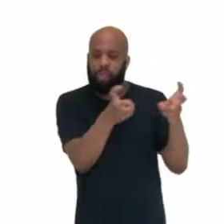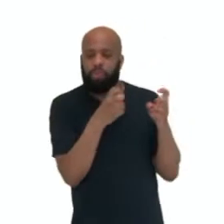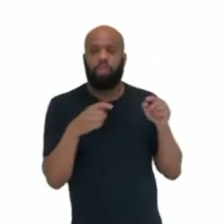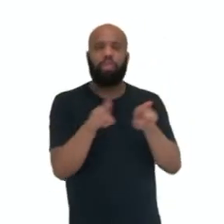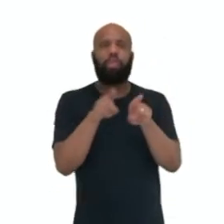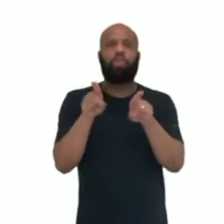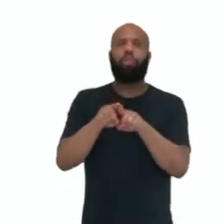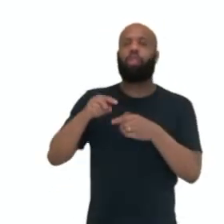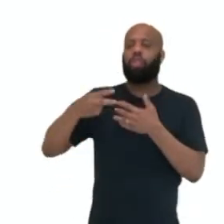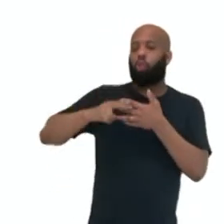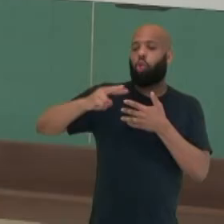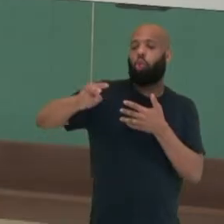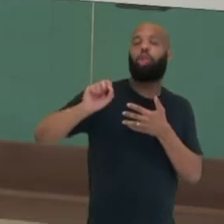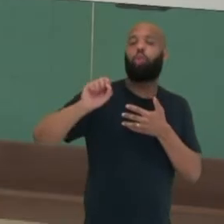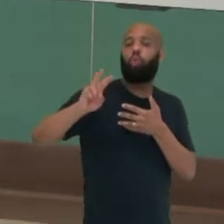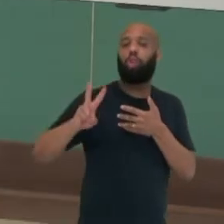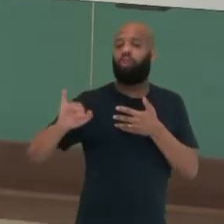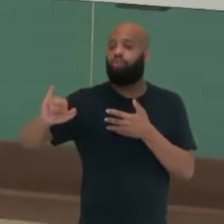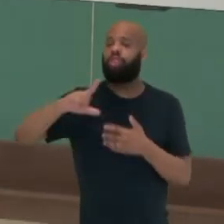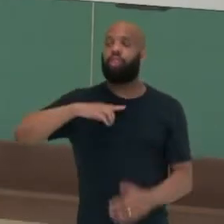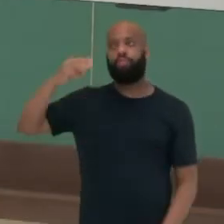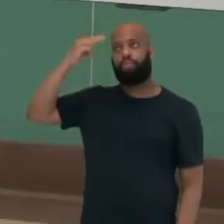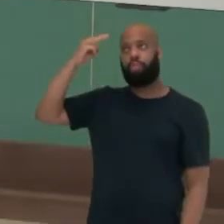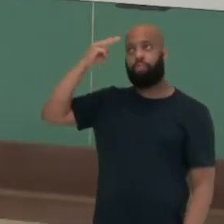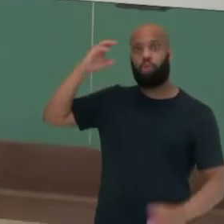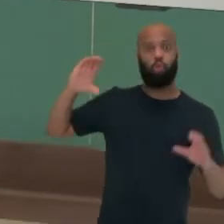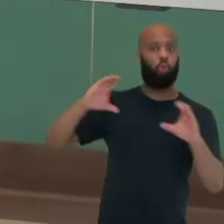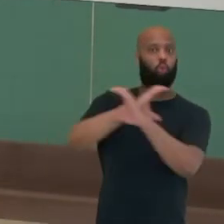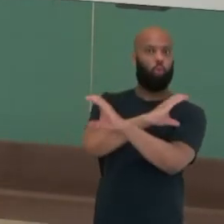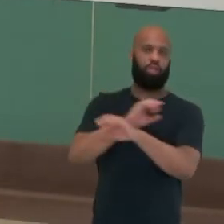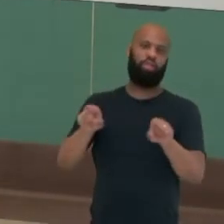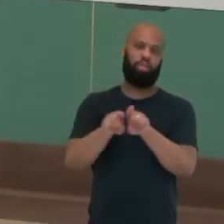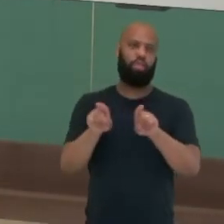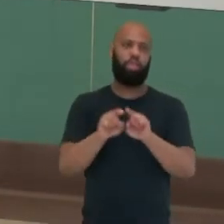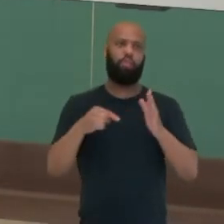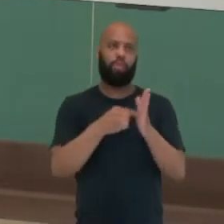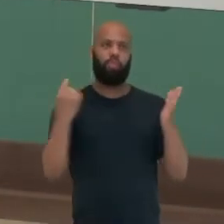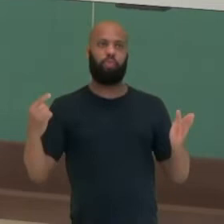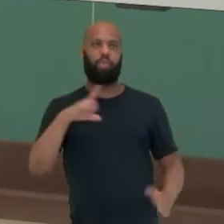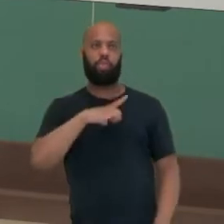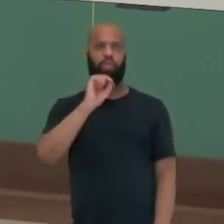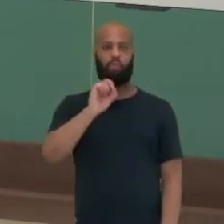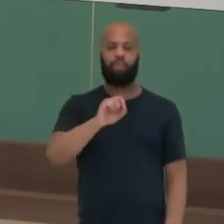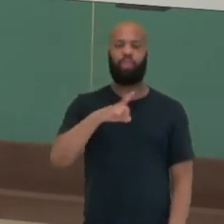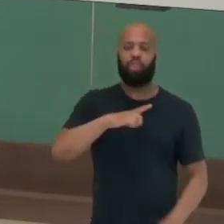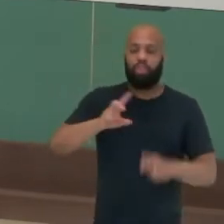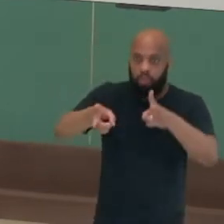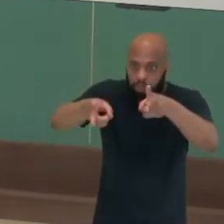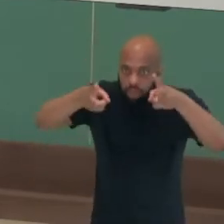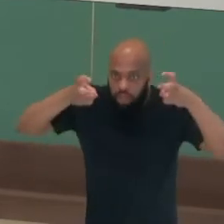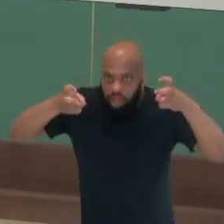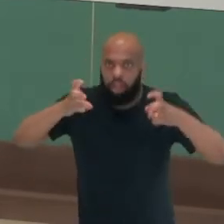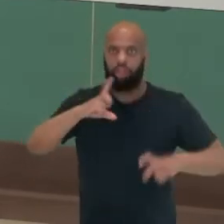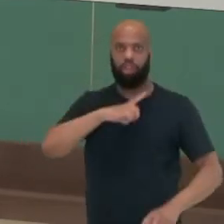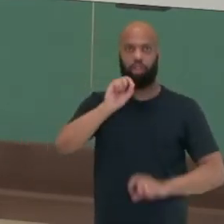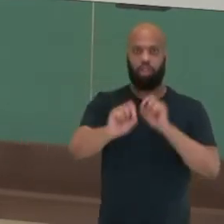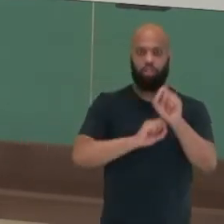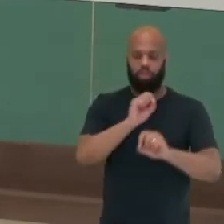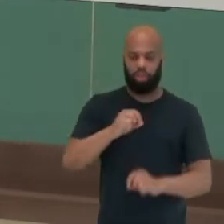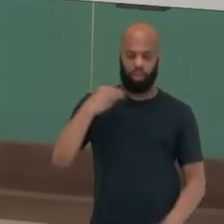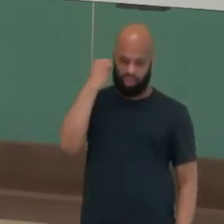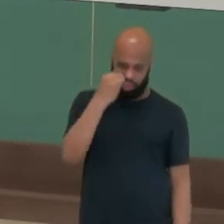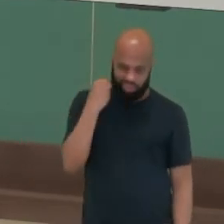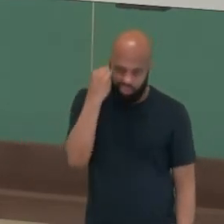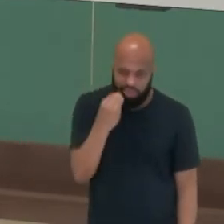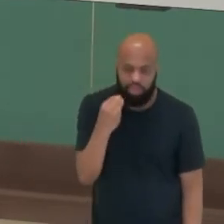e, consequentemente, a mente como um todo. Então, primeiro, nós temos a percepção empírica do